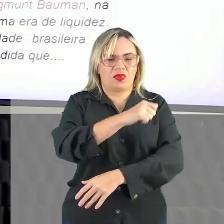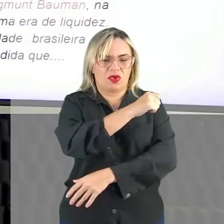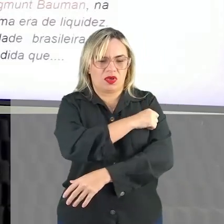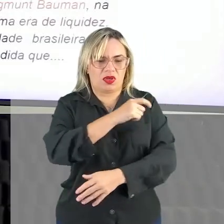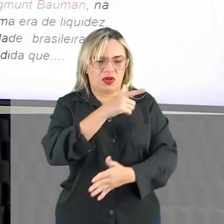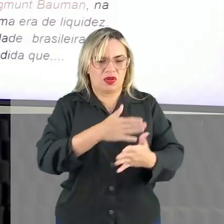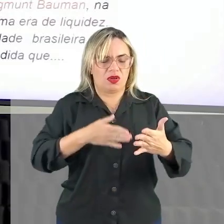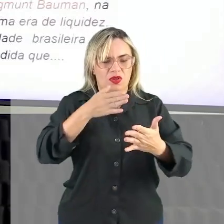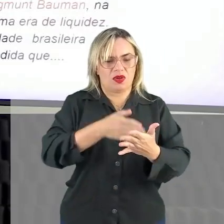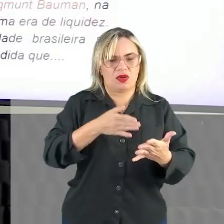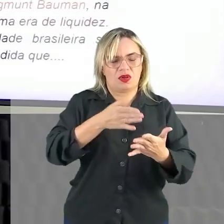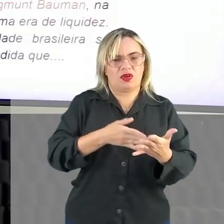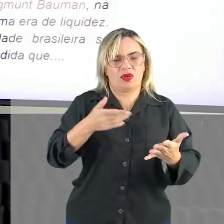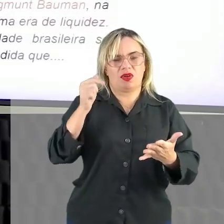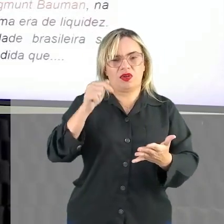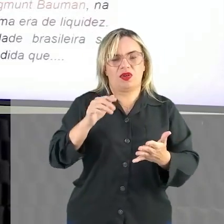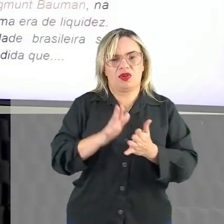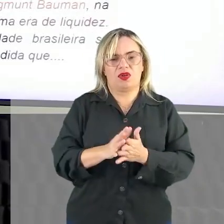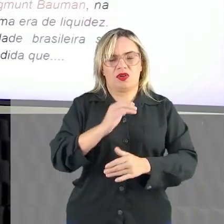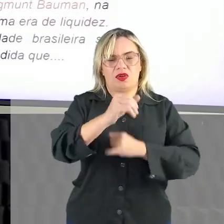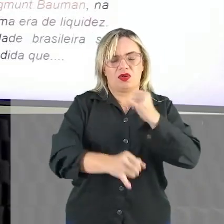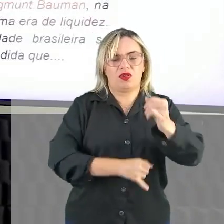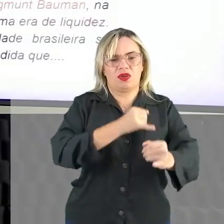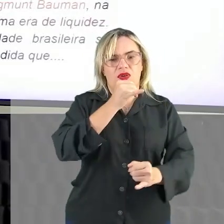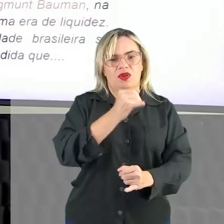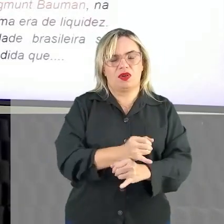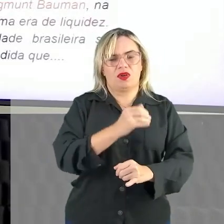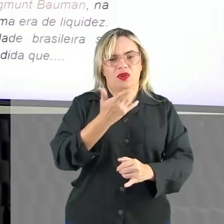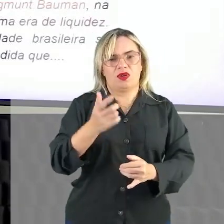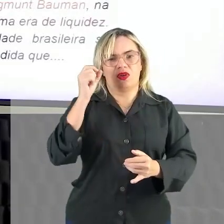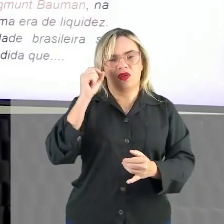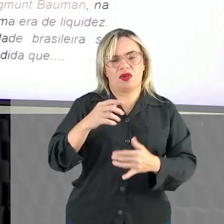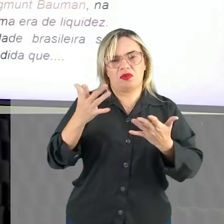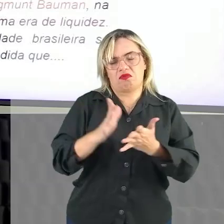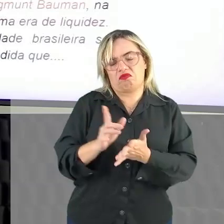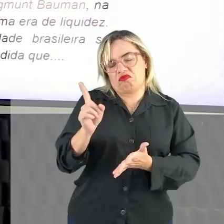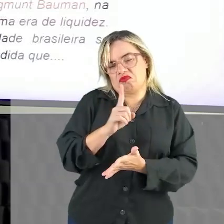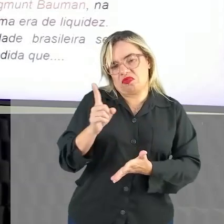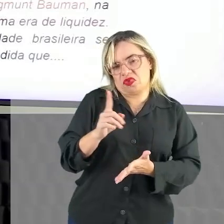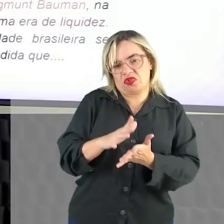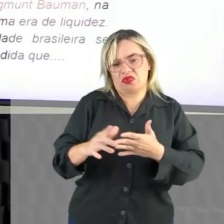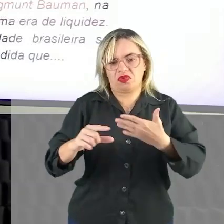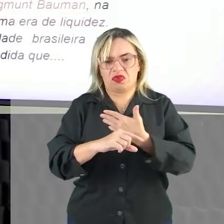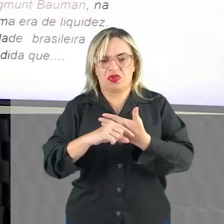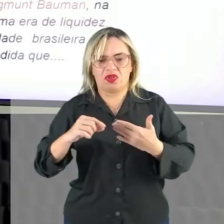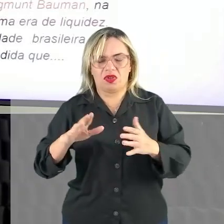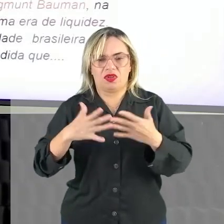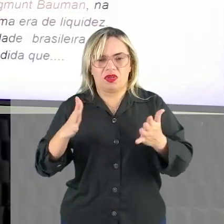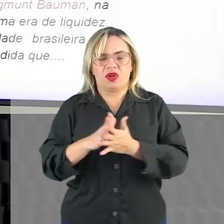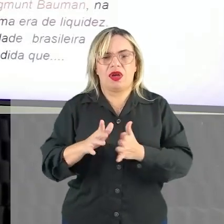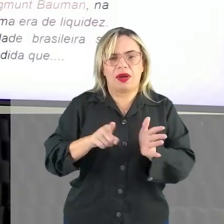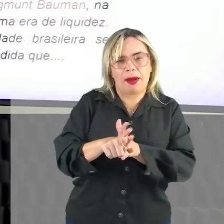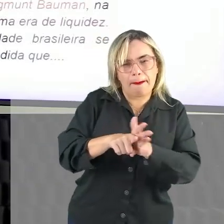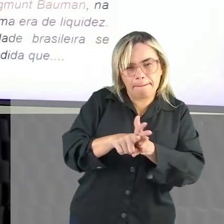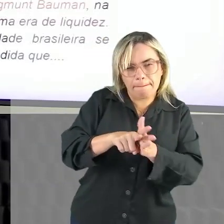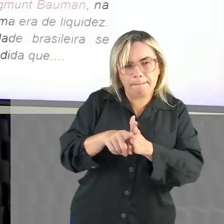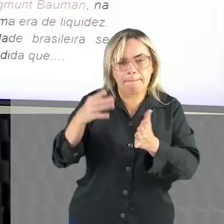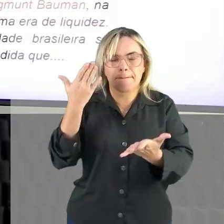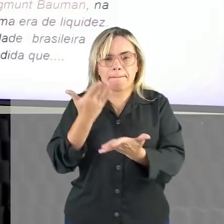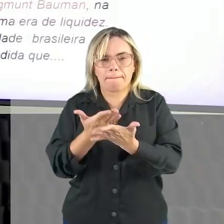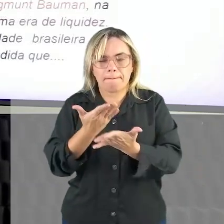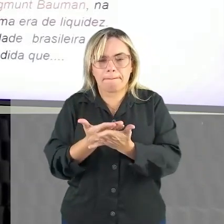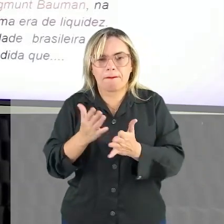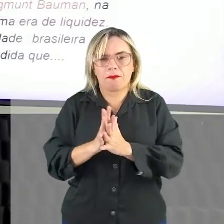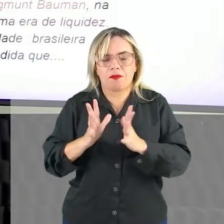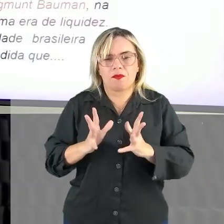presos só a citações de internet e que às vezes as citações nem são dos autores, né? Então, procure estudar, na hora que você estiver